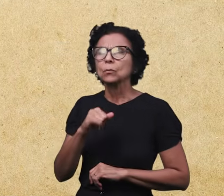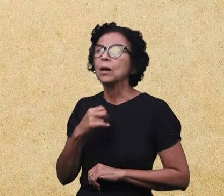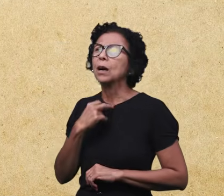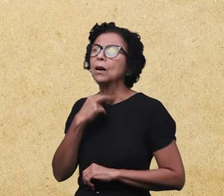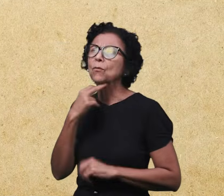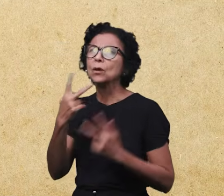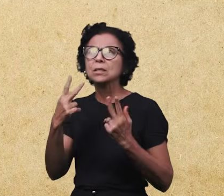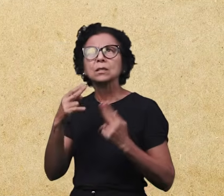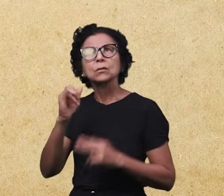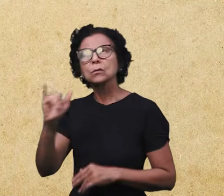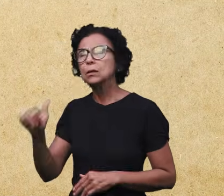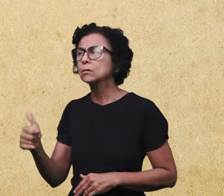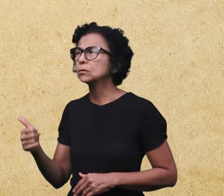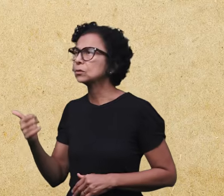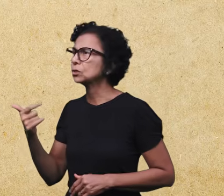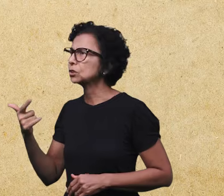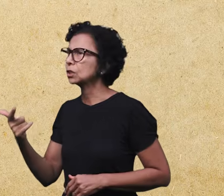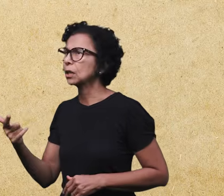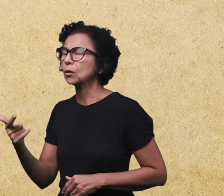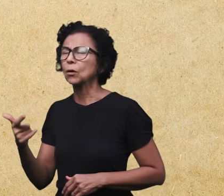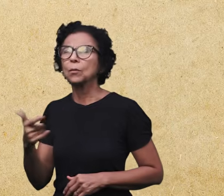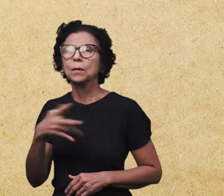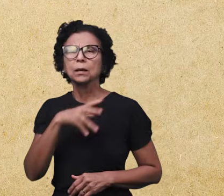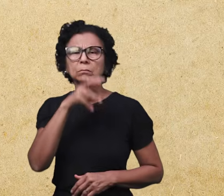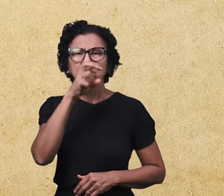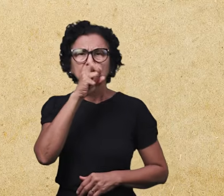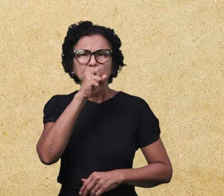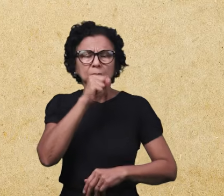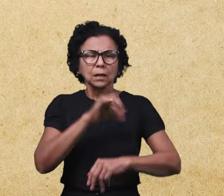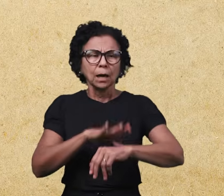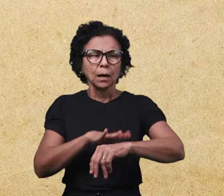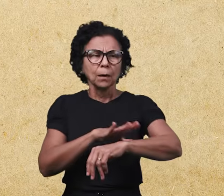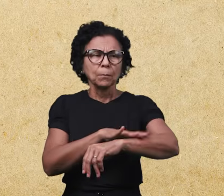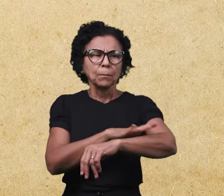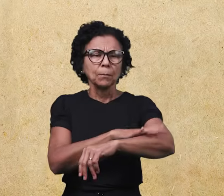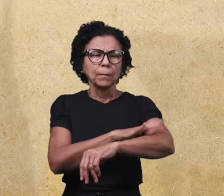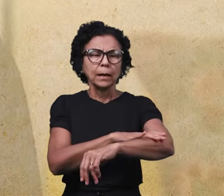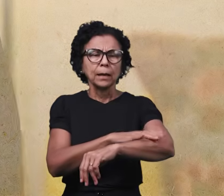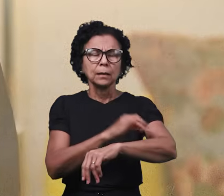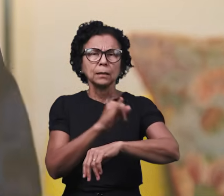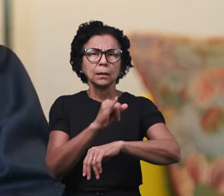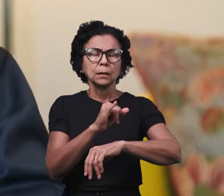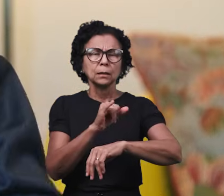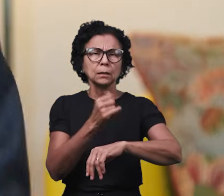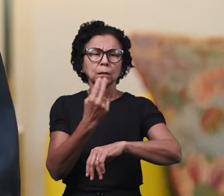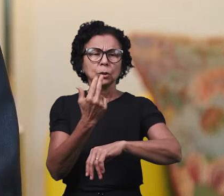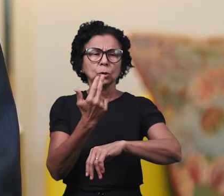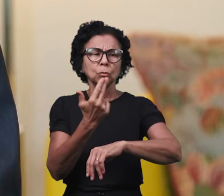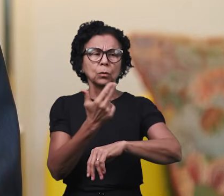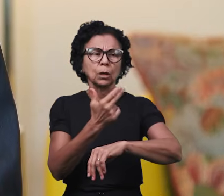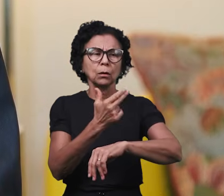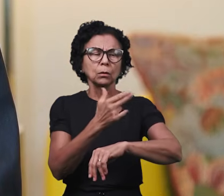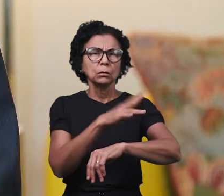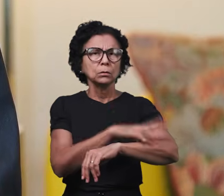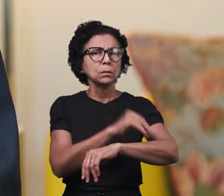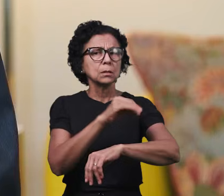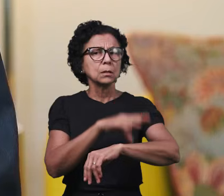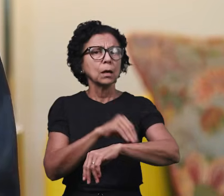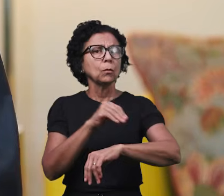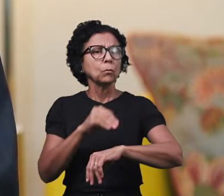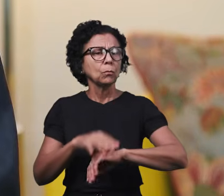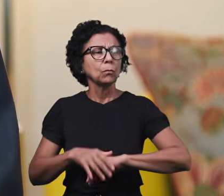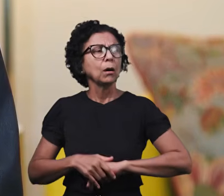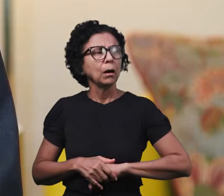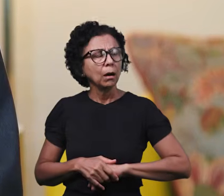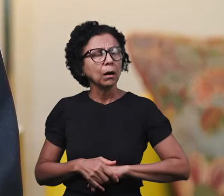as mãos são de Esaú. Ou seja, aquilo que estava cobrindo, né, as mãos de Esaú era o quê? Era o resultado do sacrifício